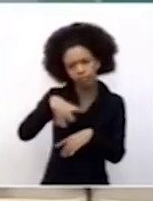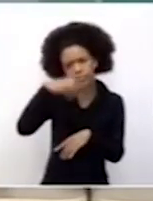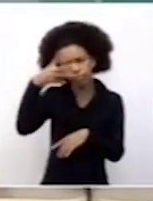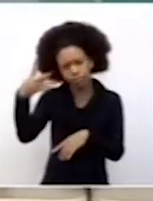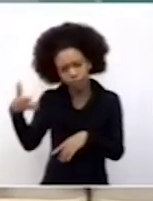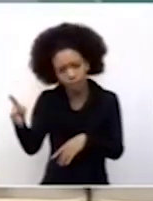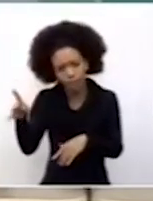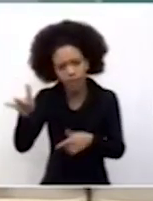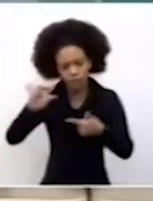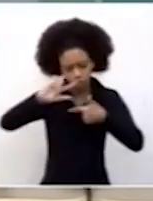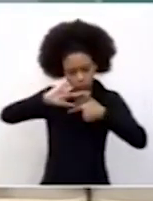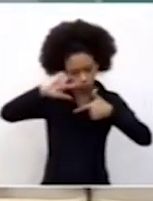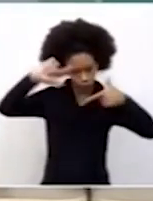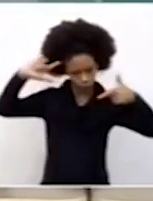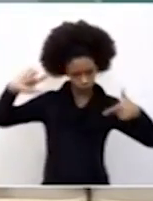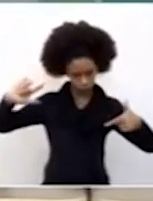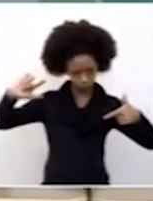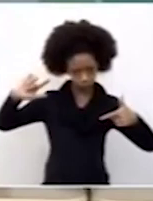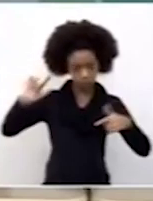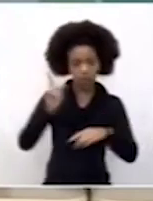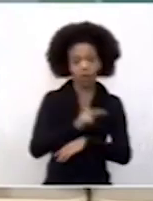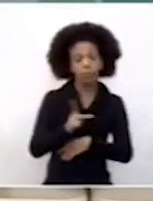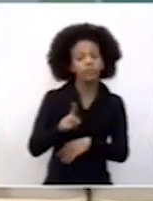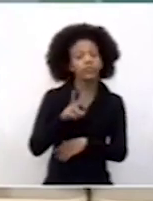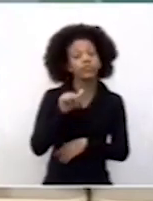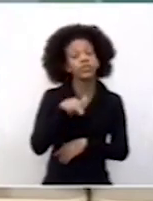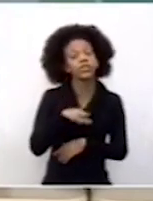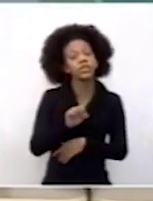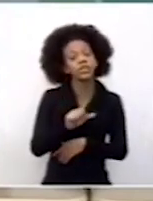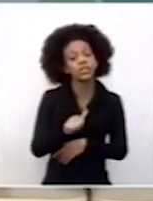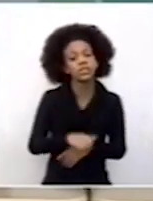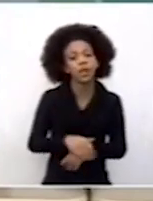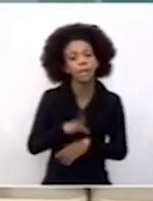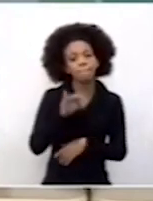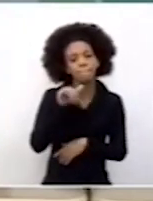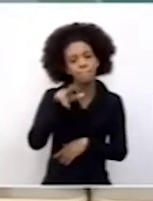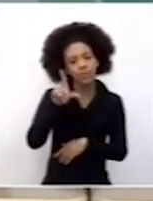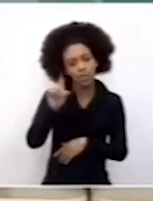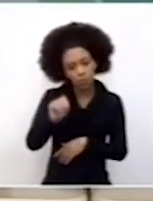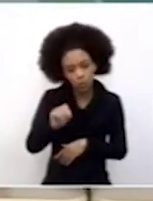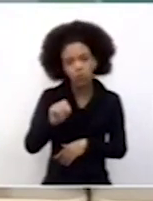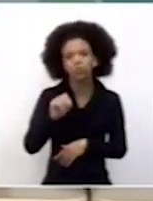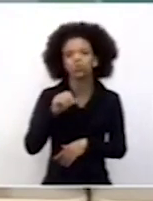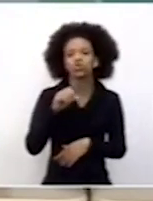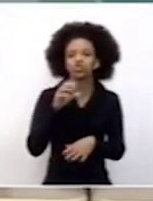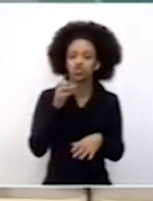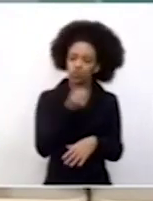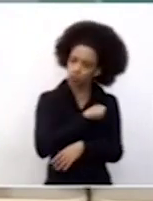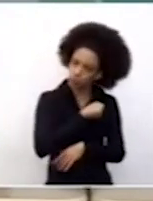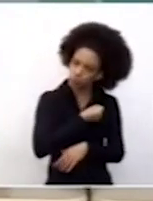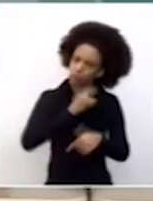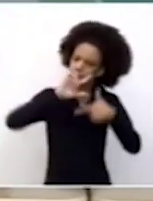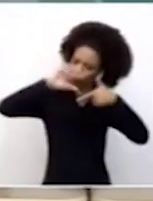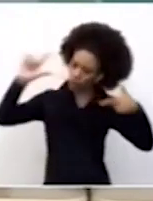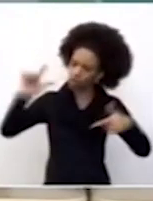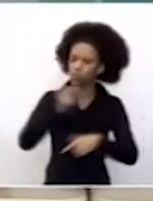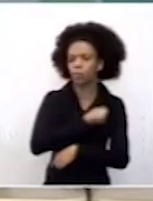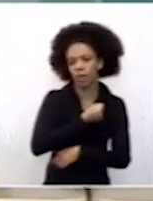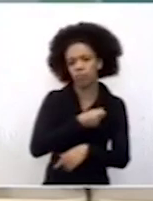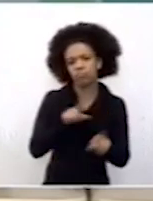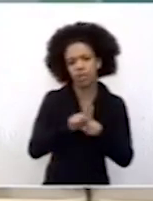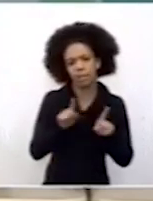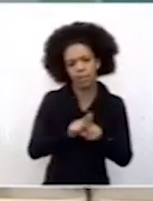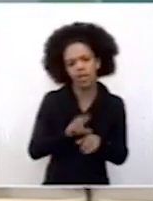quadro posicional. Professora Vanessa, bingo de números e quadro numérico. Professora